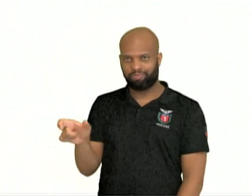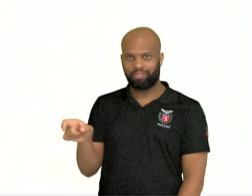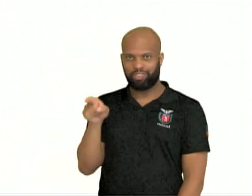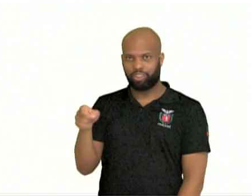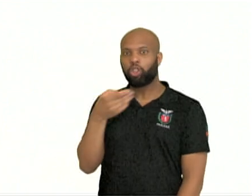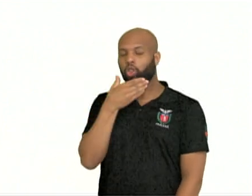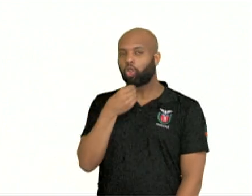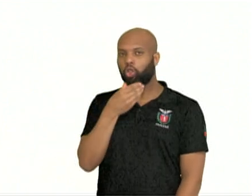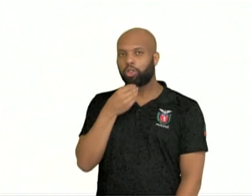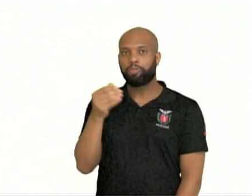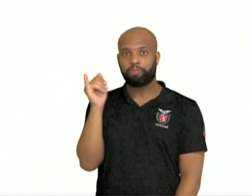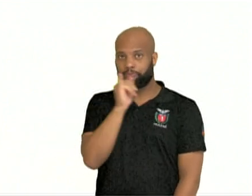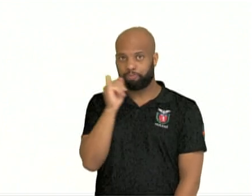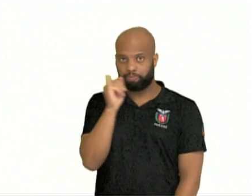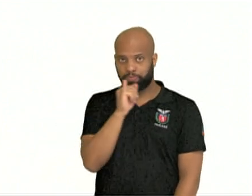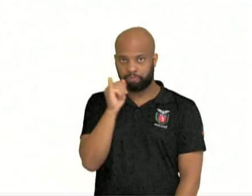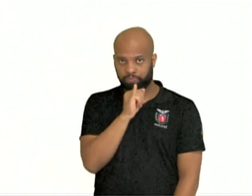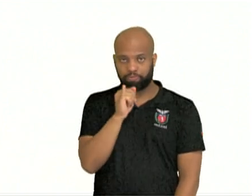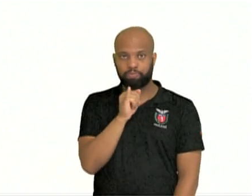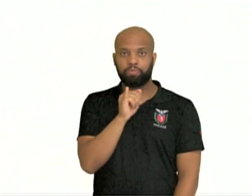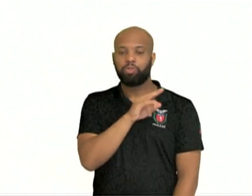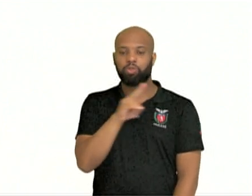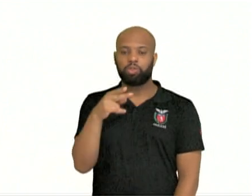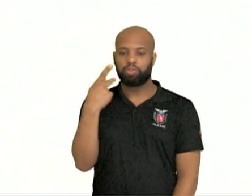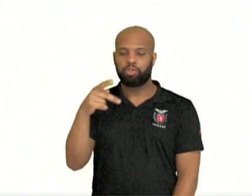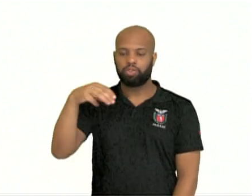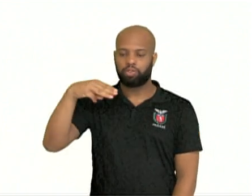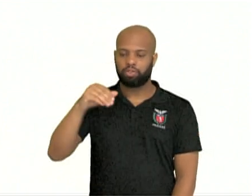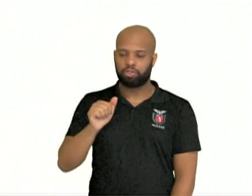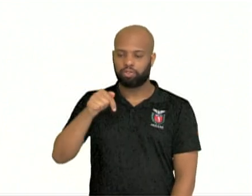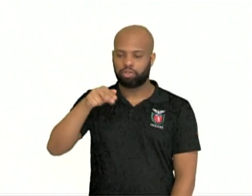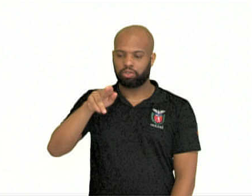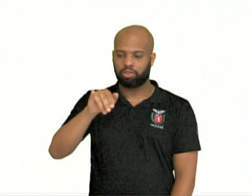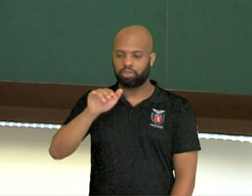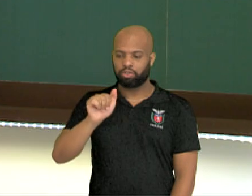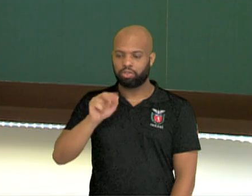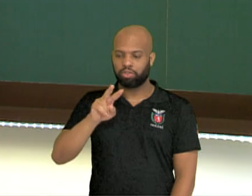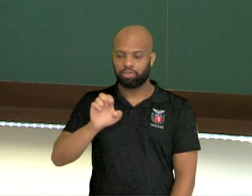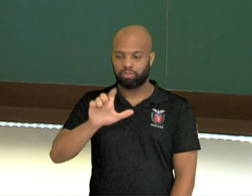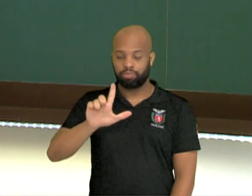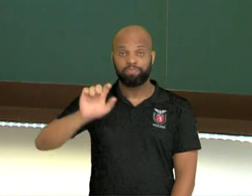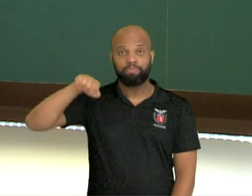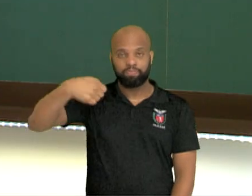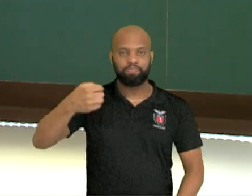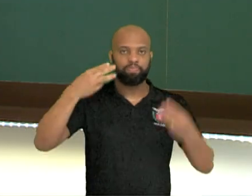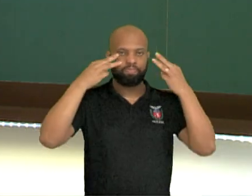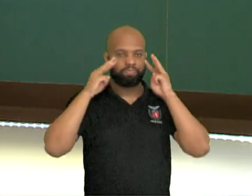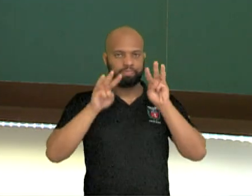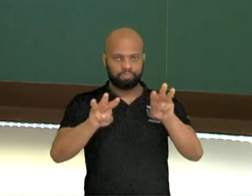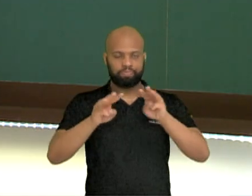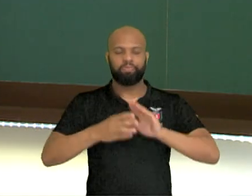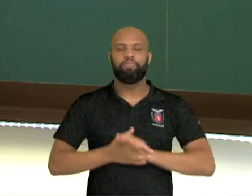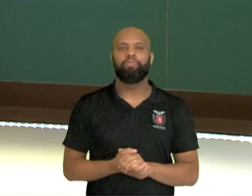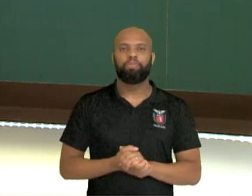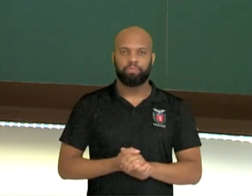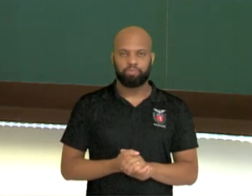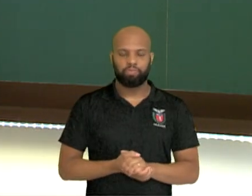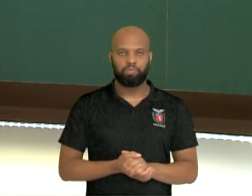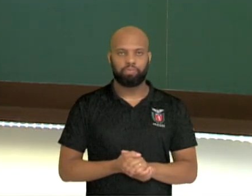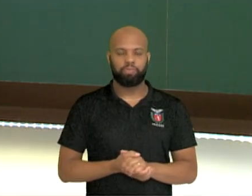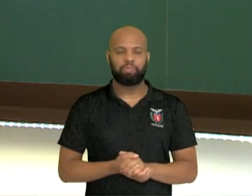Niccolo Machiavelli, na popular Nicolau Maquiavel, um dos grandes pensadores modernos da